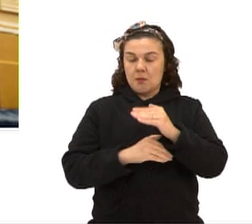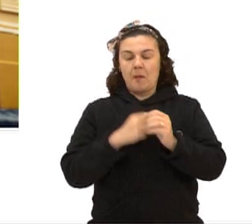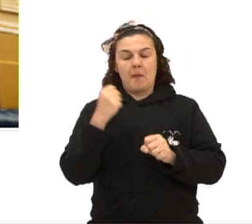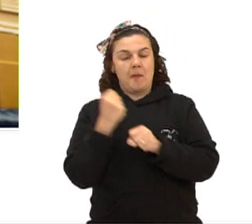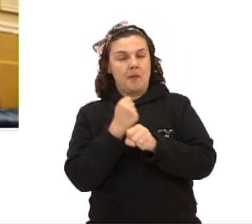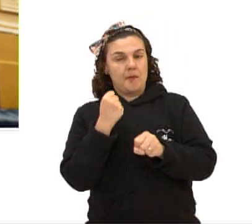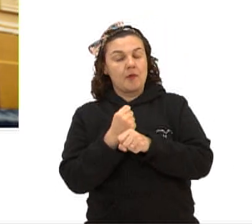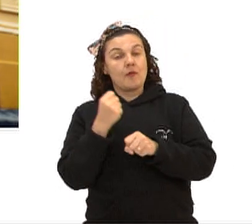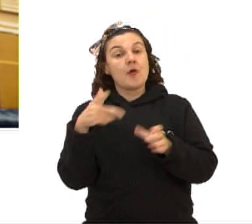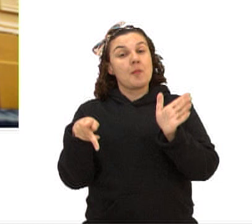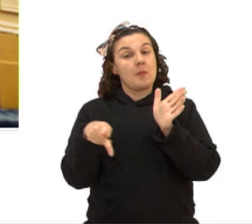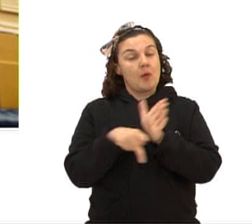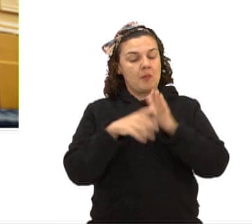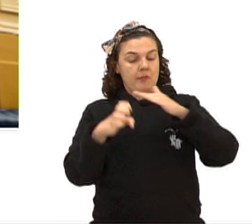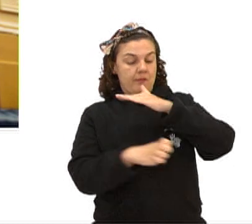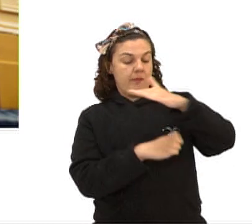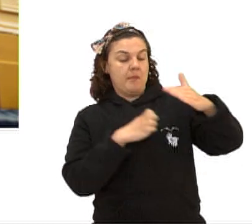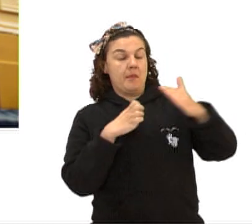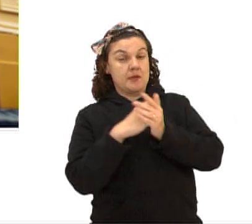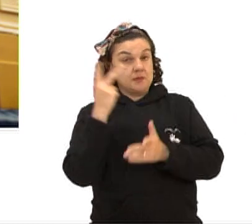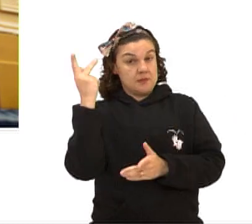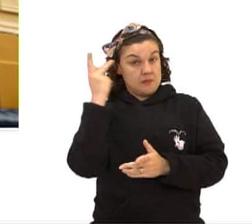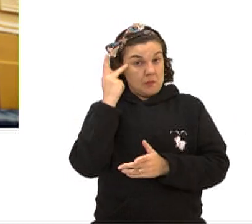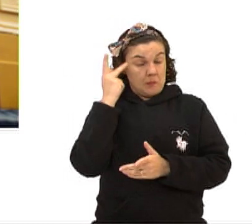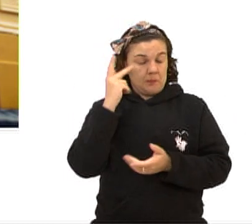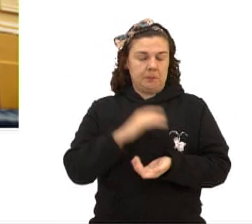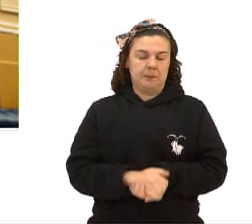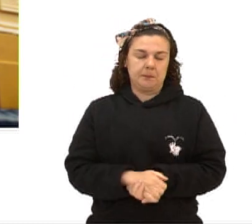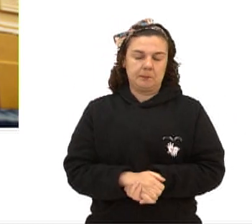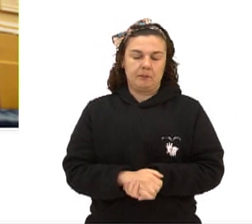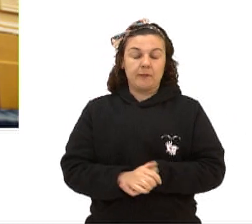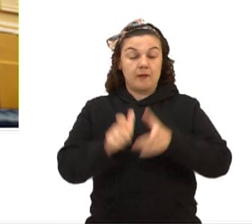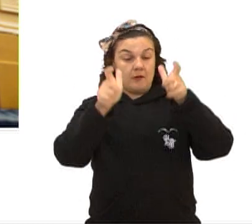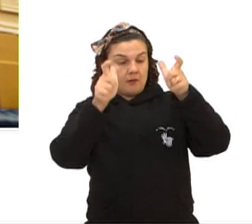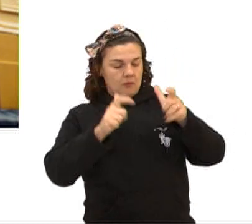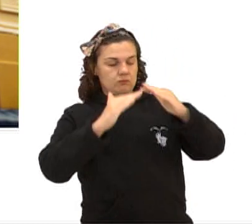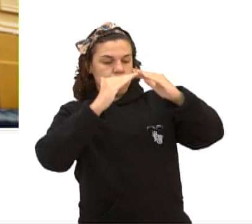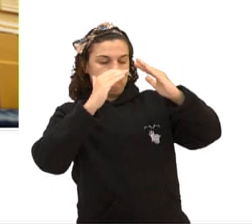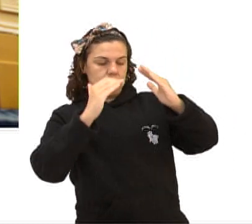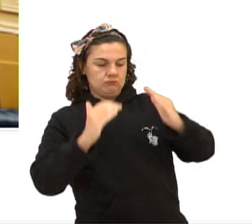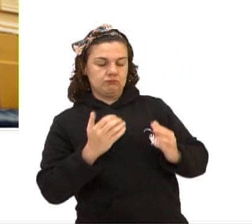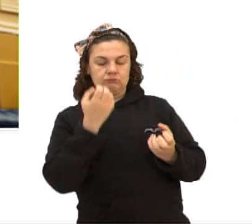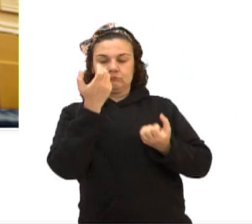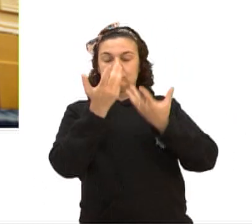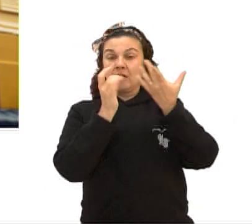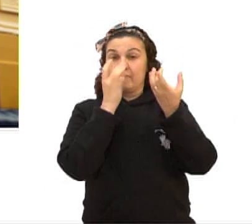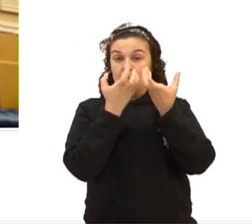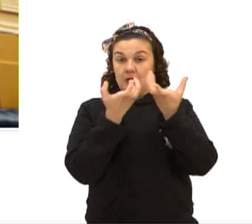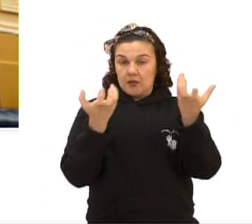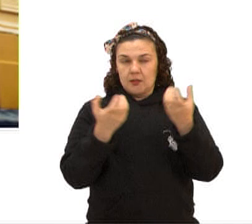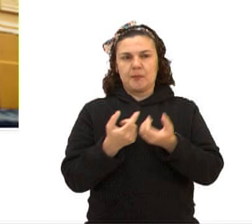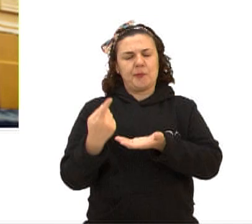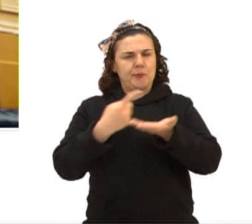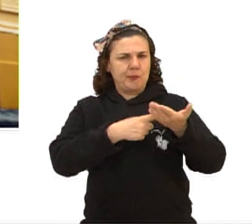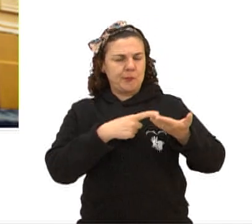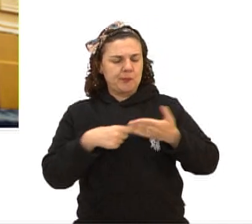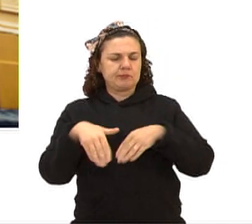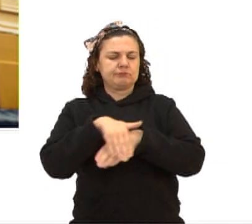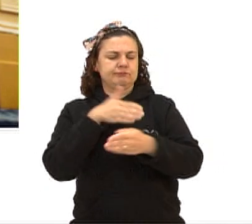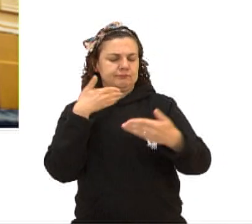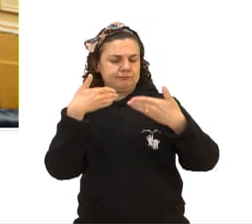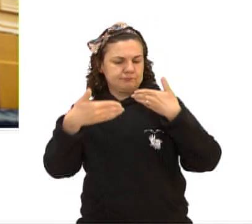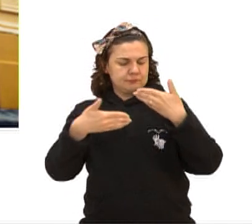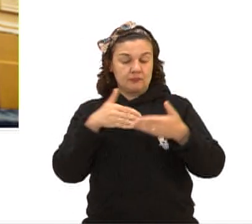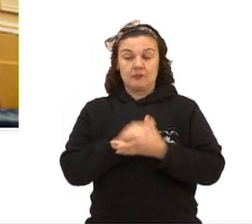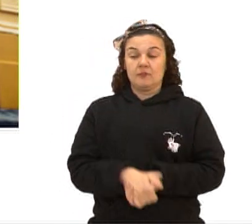a Empresa de Melhoramentos de São Paulo, que se instalou num barracão coberto de folhagens para conversarem, para debaterem,